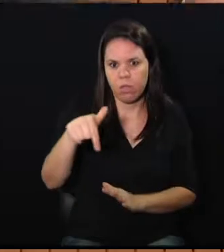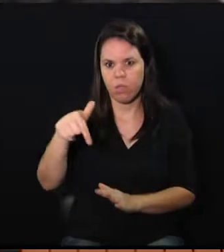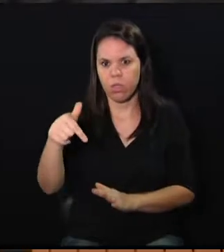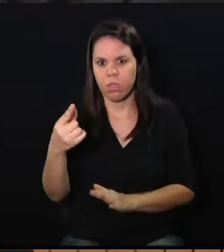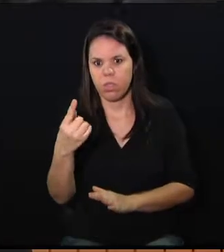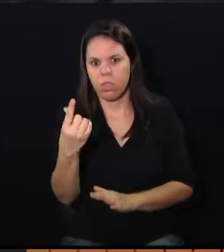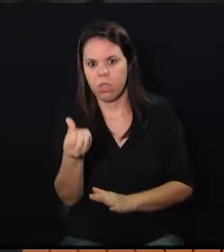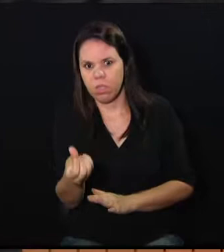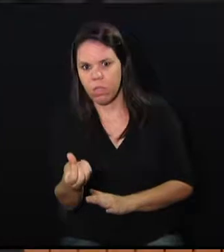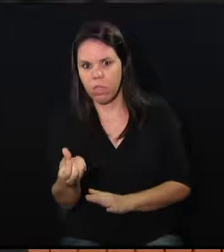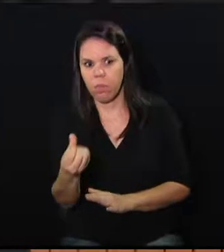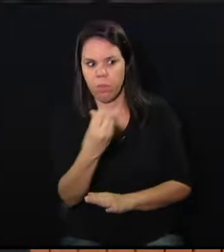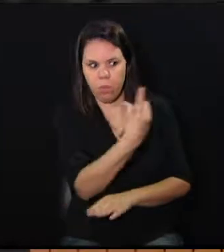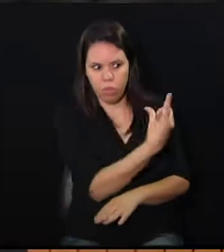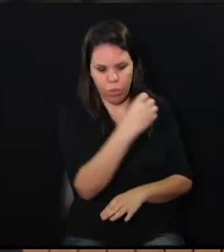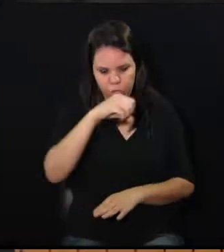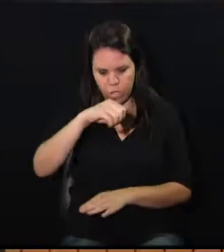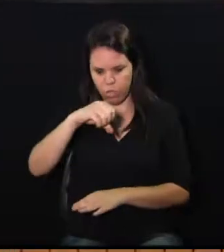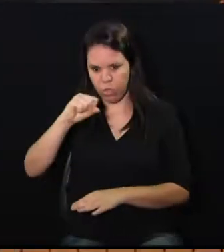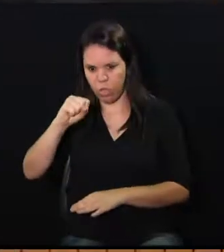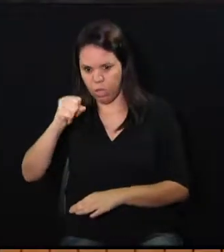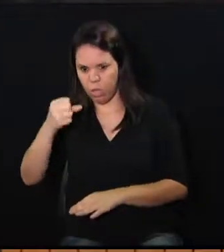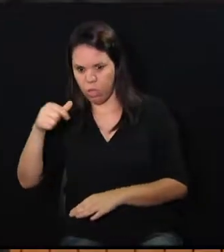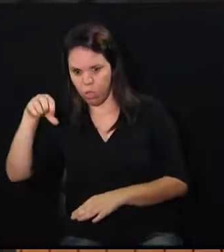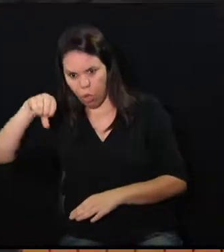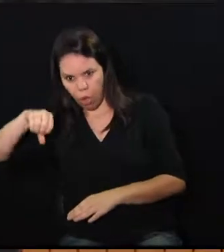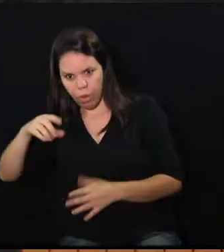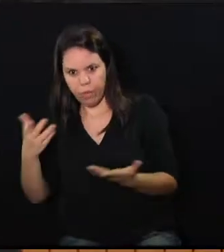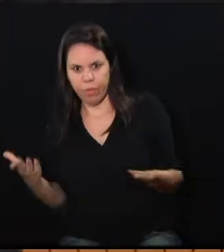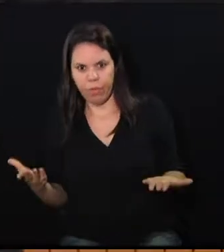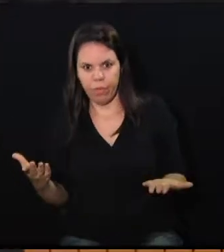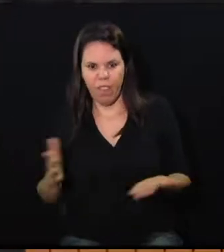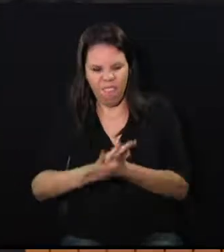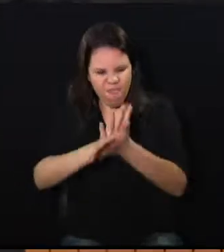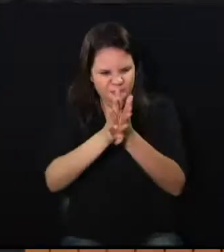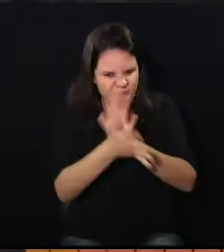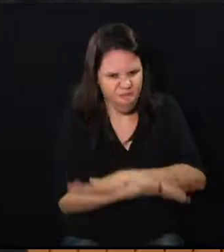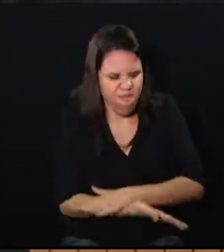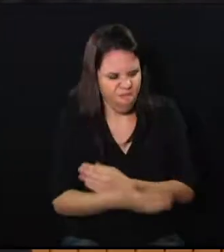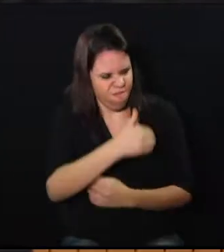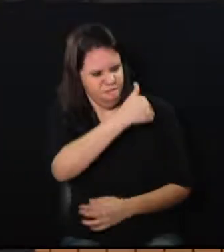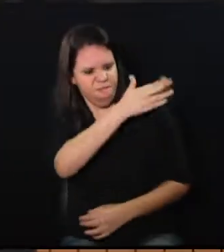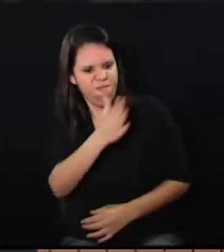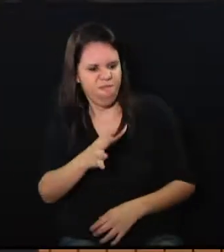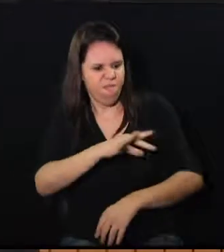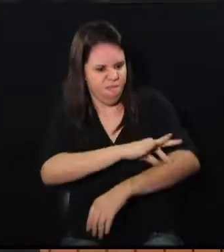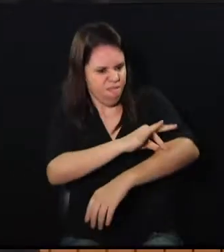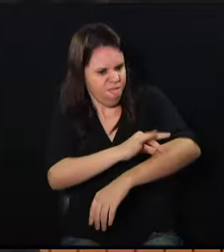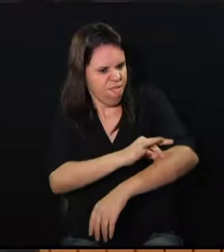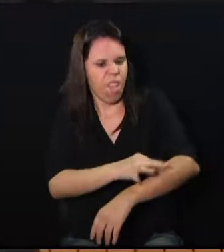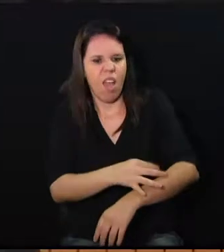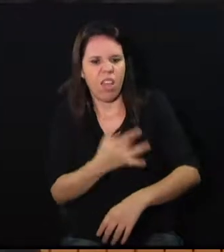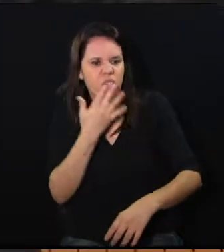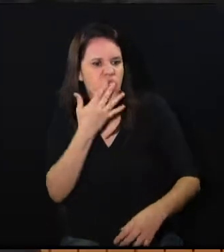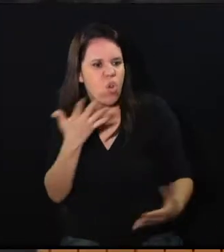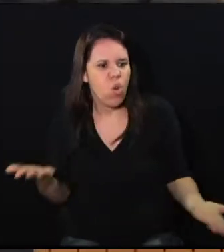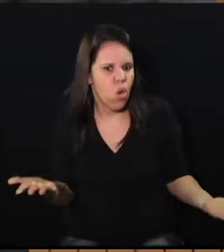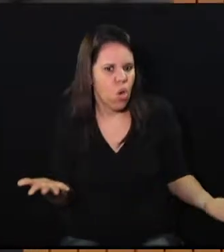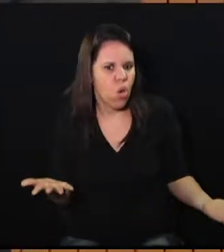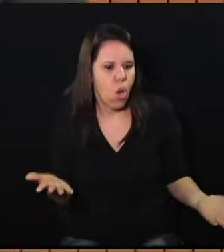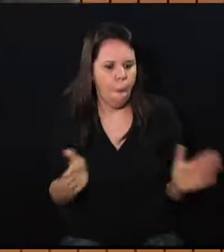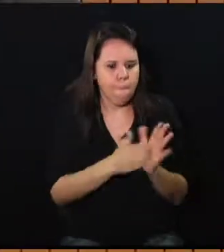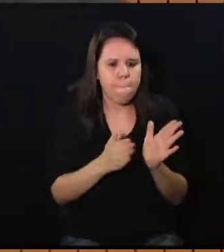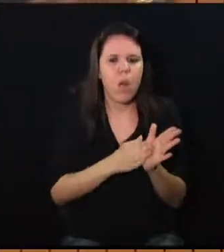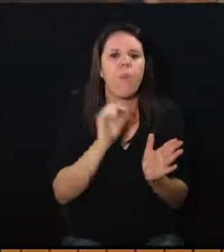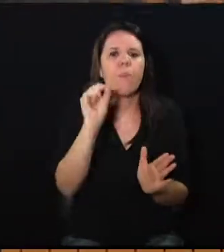7.716 de 1989, que define os crimes resultantes de preconceito de raça ou cor. Na justificativa da